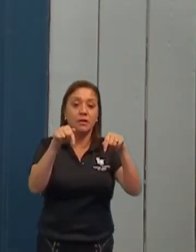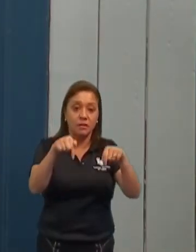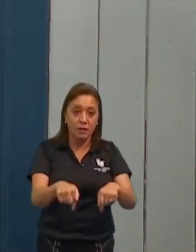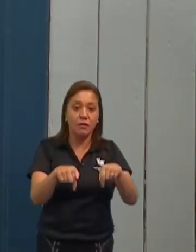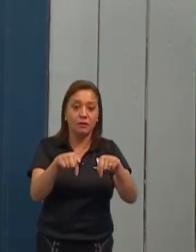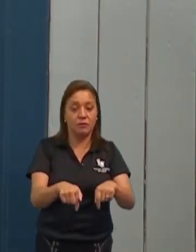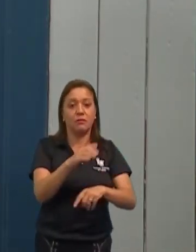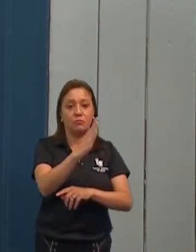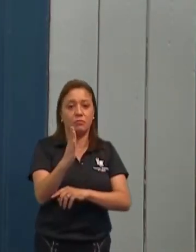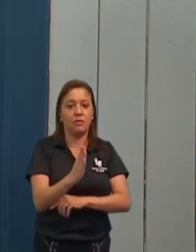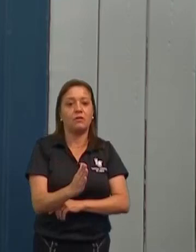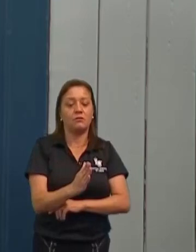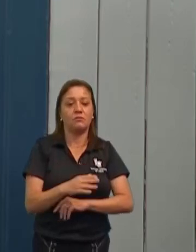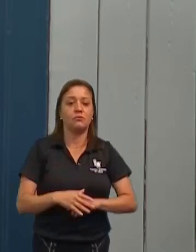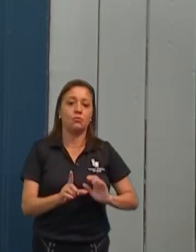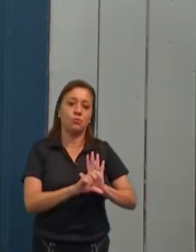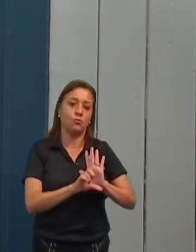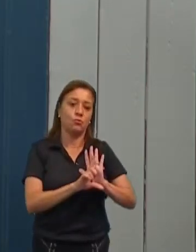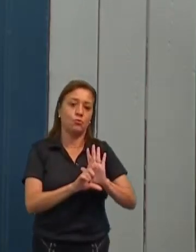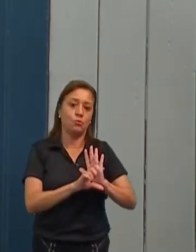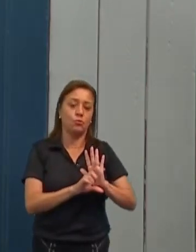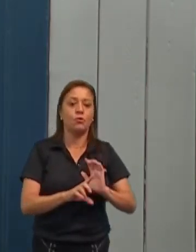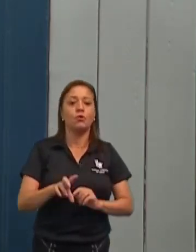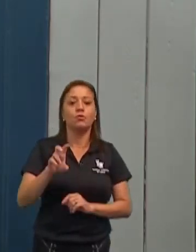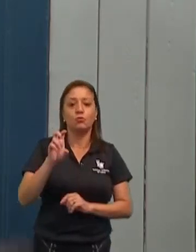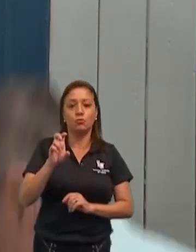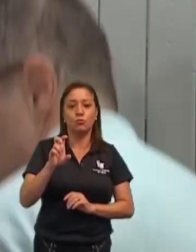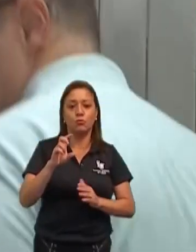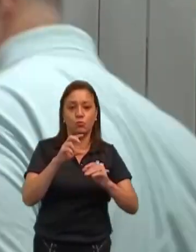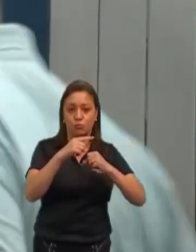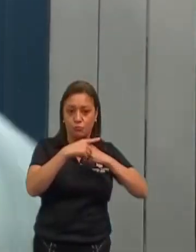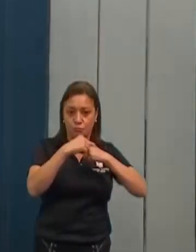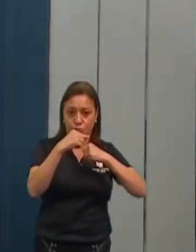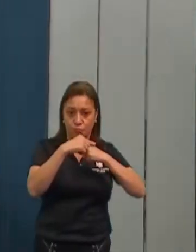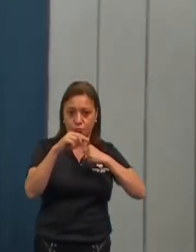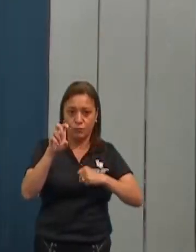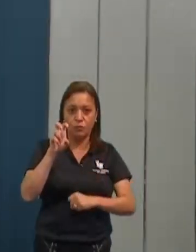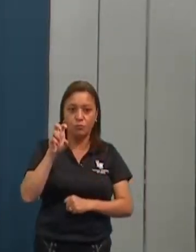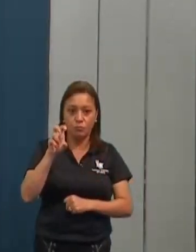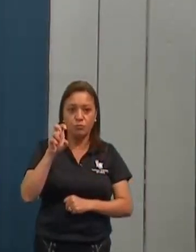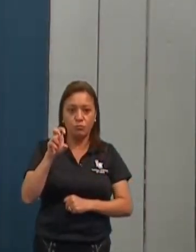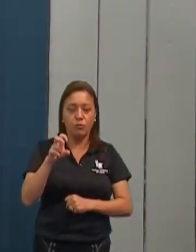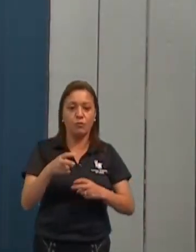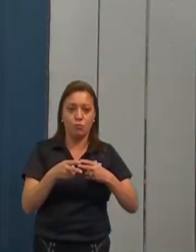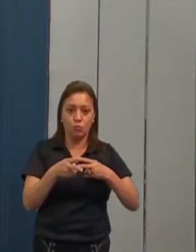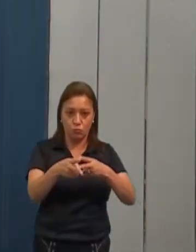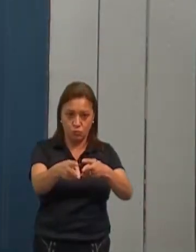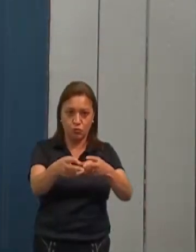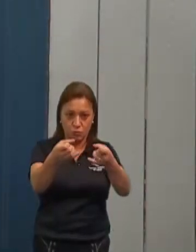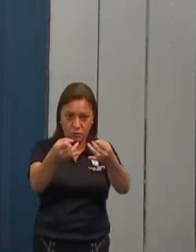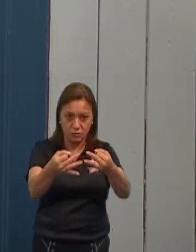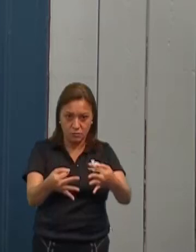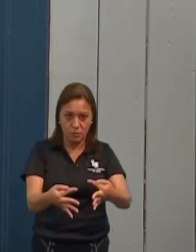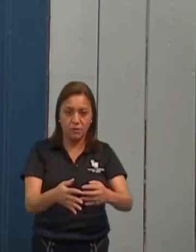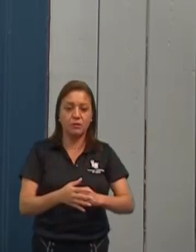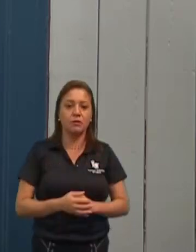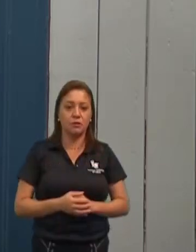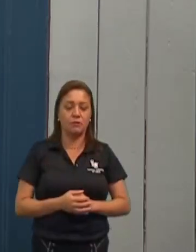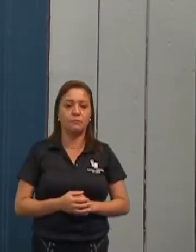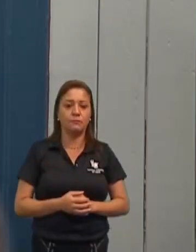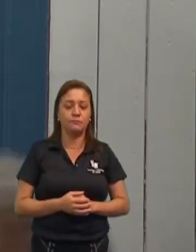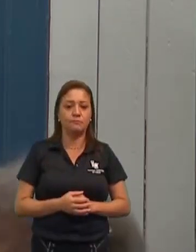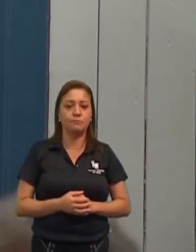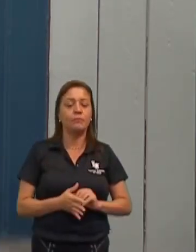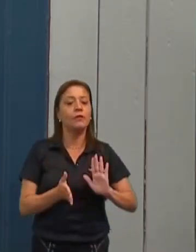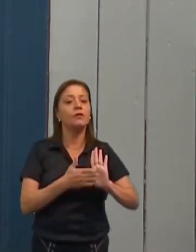nacional. No seu artigo 5º, que é o estatuto, continuo falando do Estatuto de Desarmamento, ela